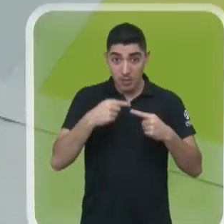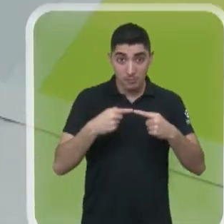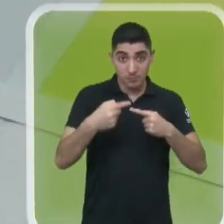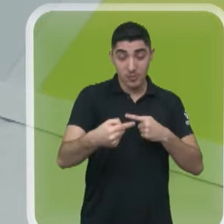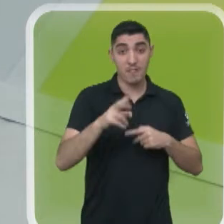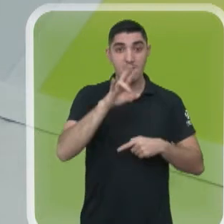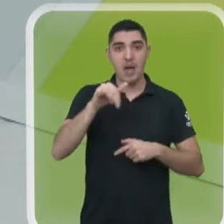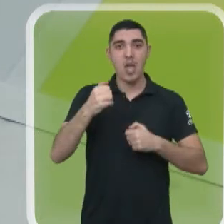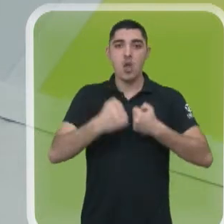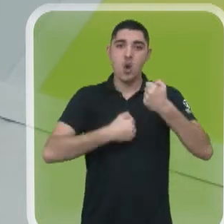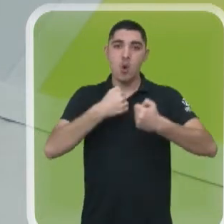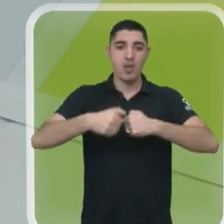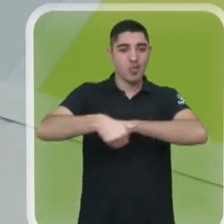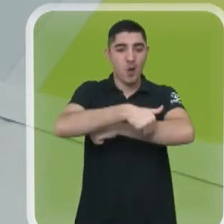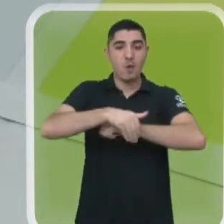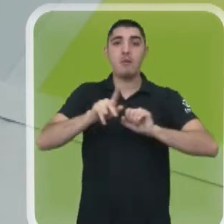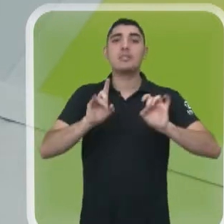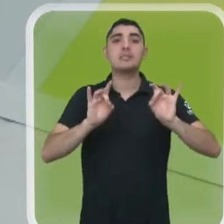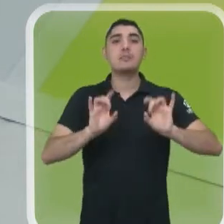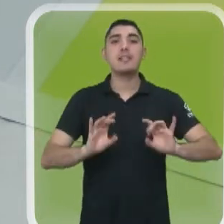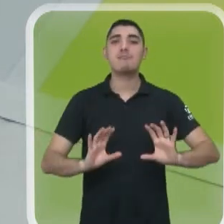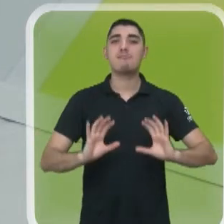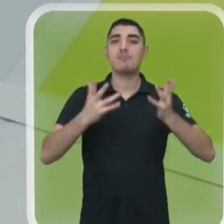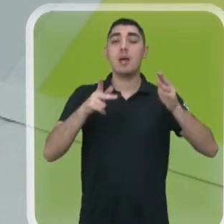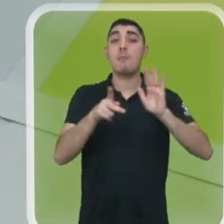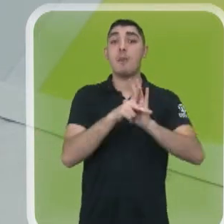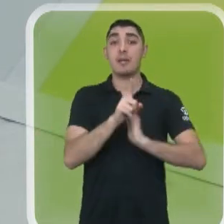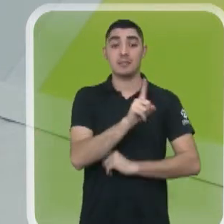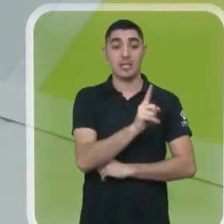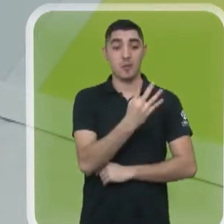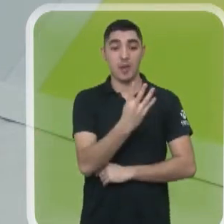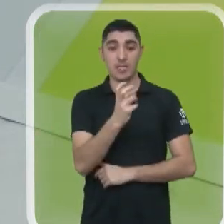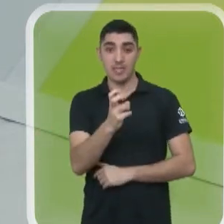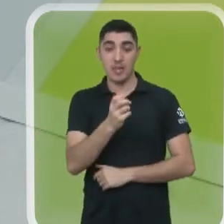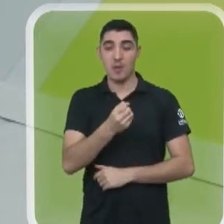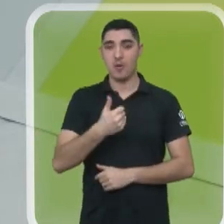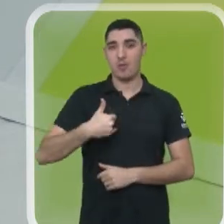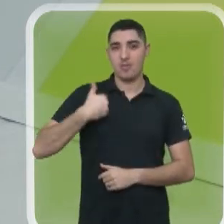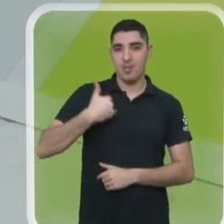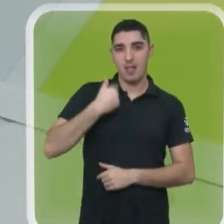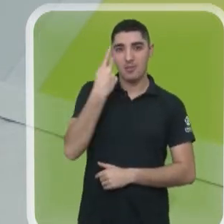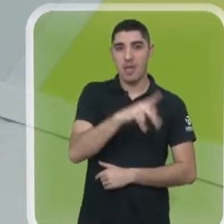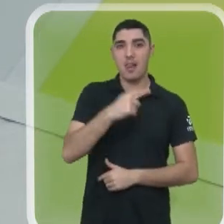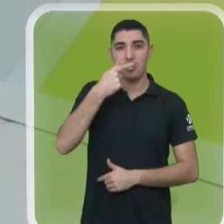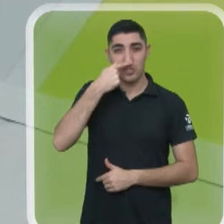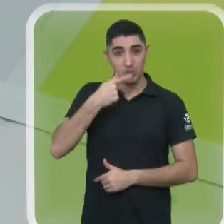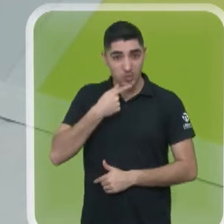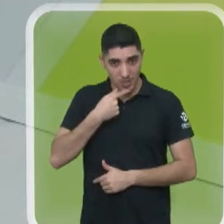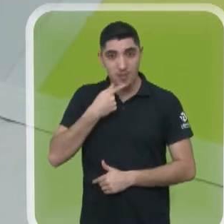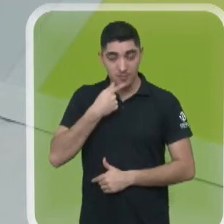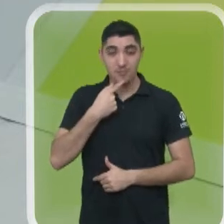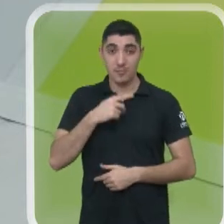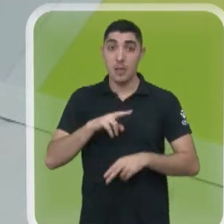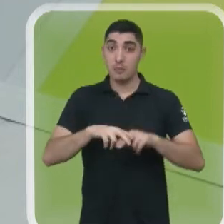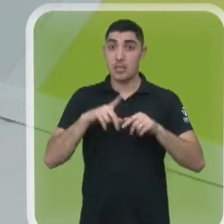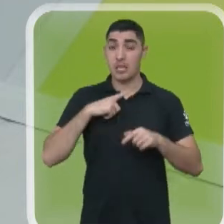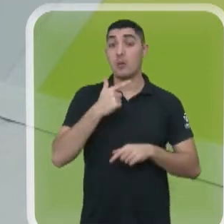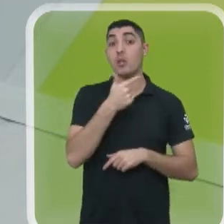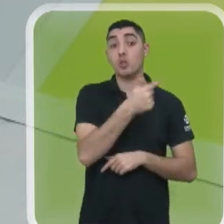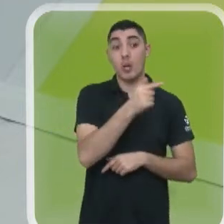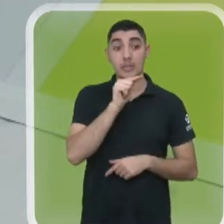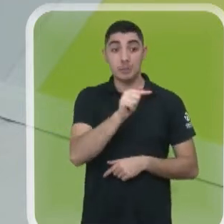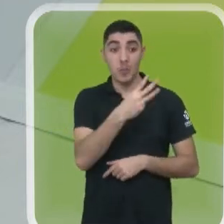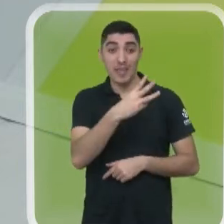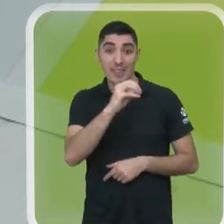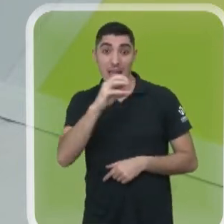de rua em comemoração ao aniversário de 145 anos do distrito de Eugênio de Melo Ao todo são duas mil e trezentas